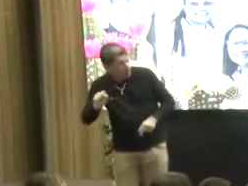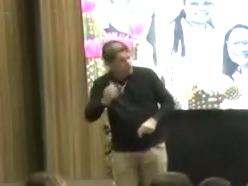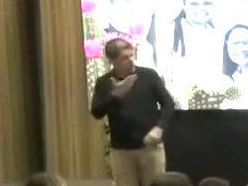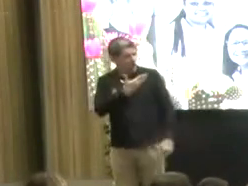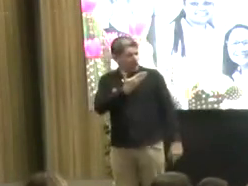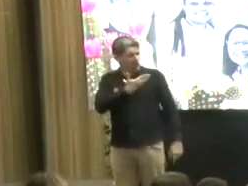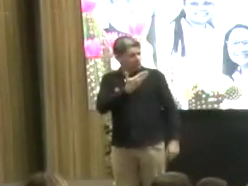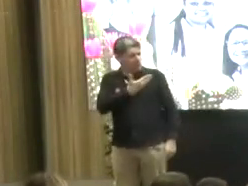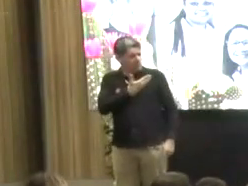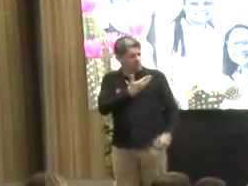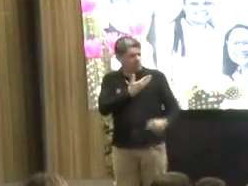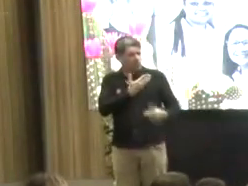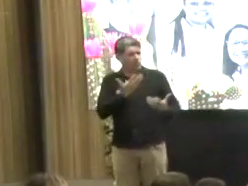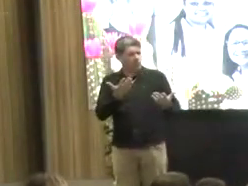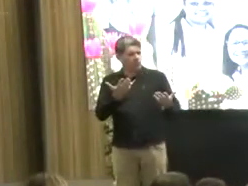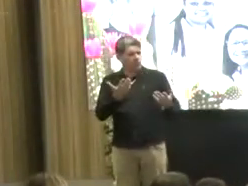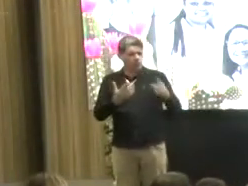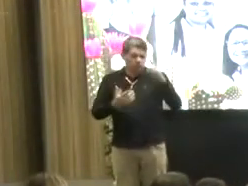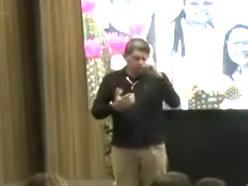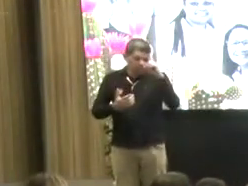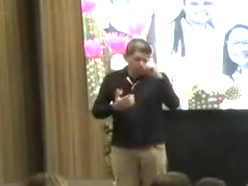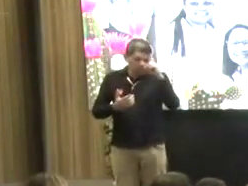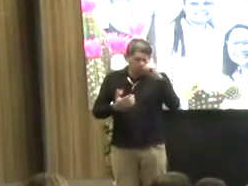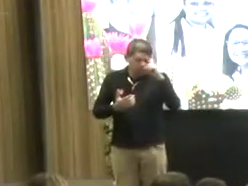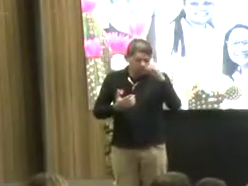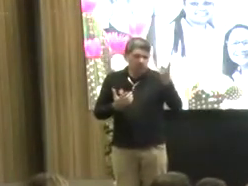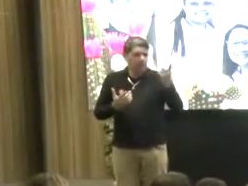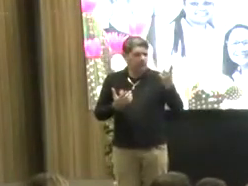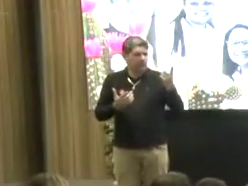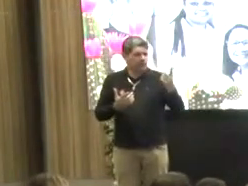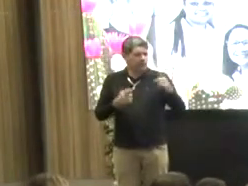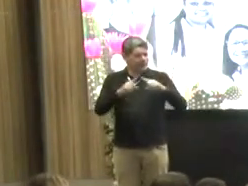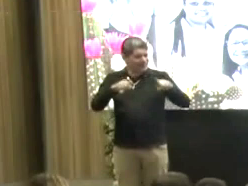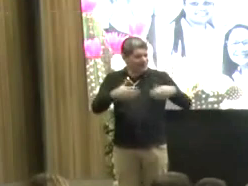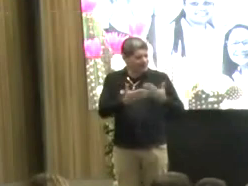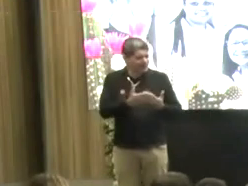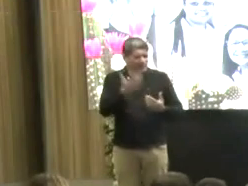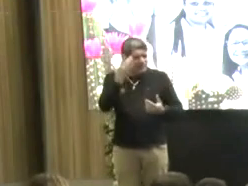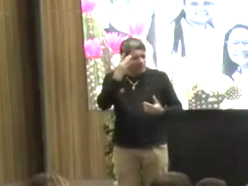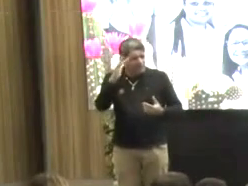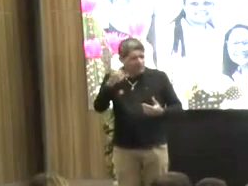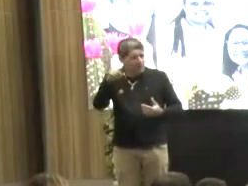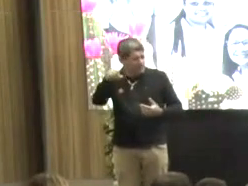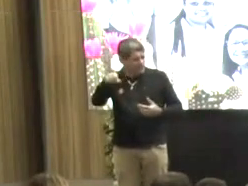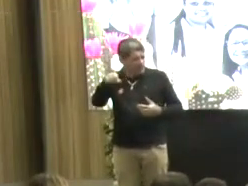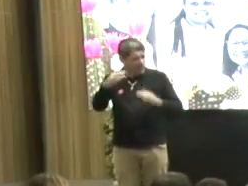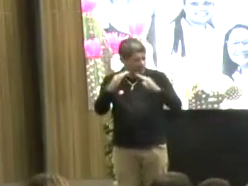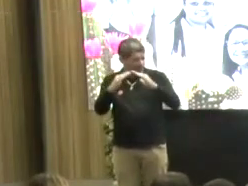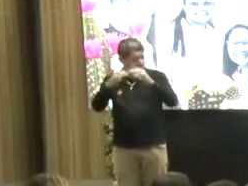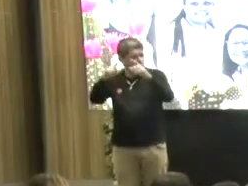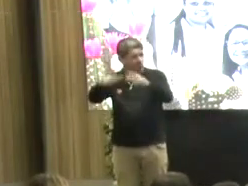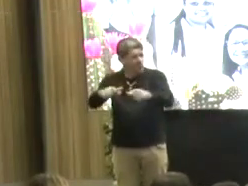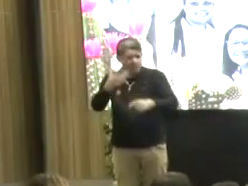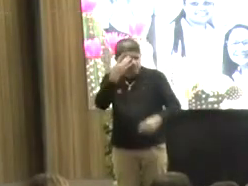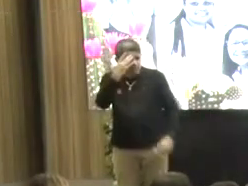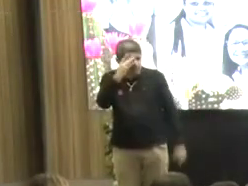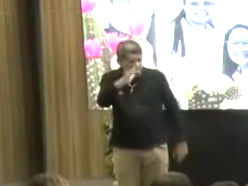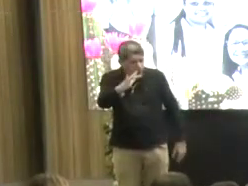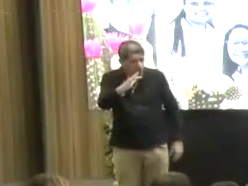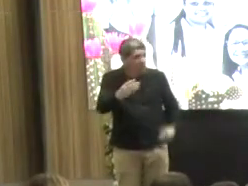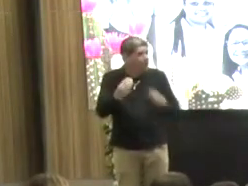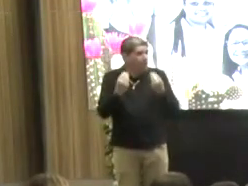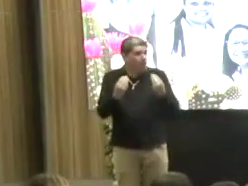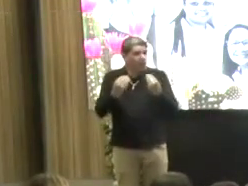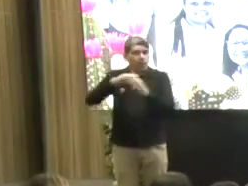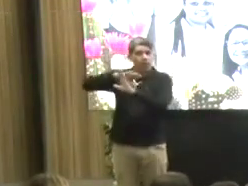um conjunto de pessoas todos os dias numa sala de aula e não sabe onde o outro mora? Que grau de alienação que